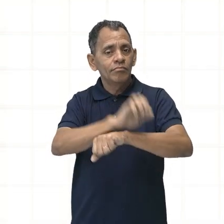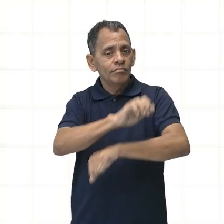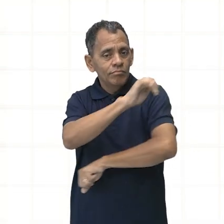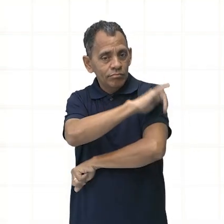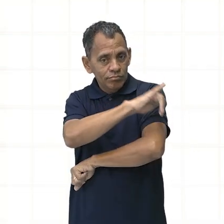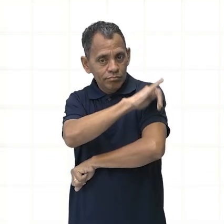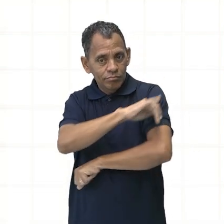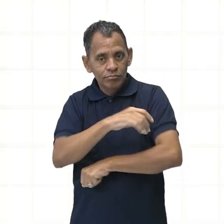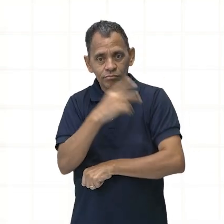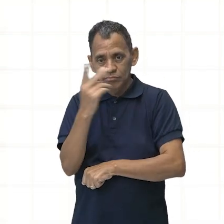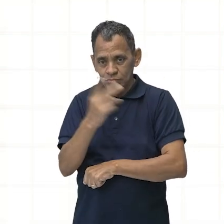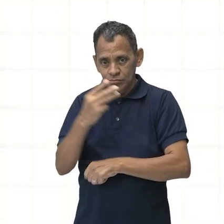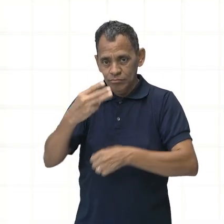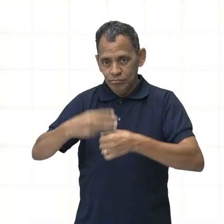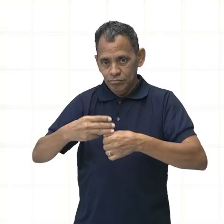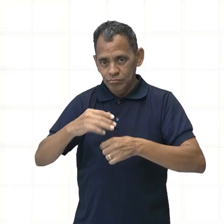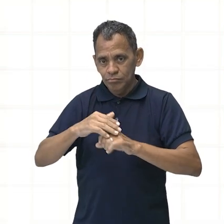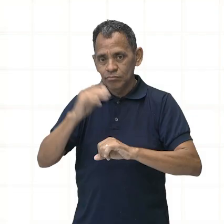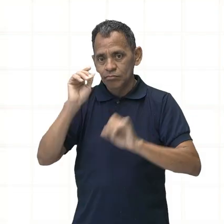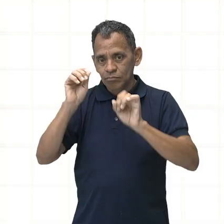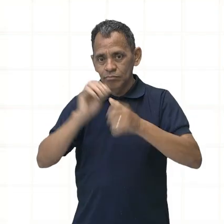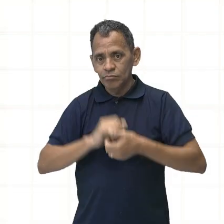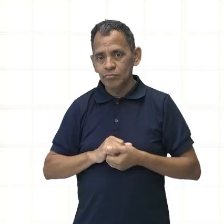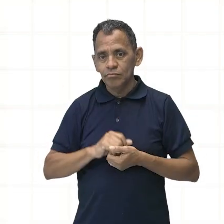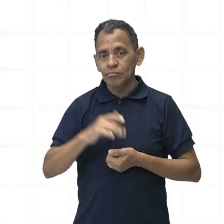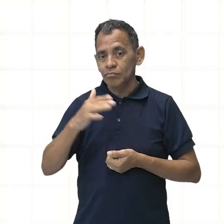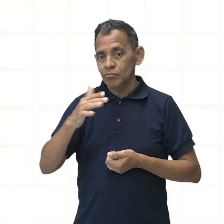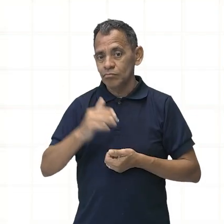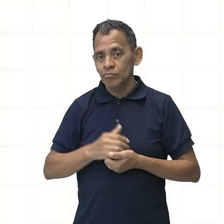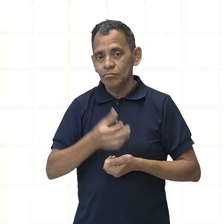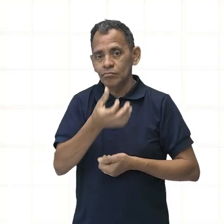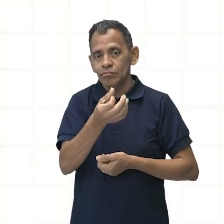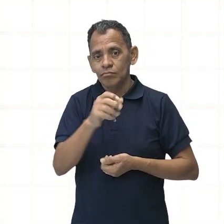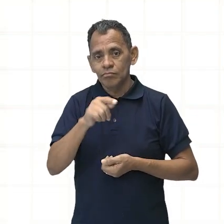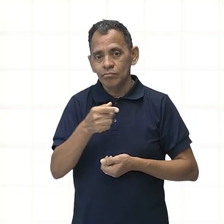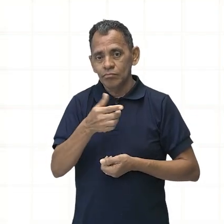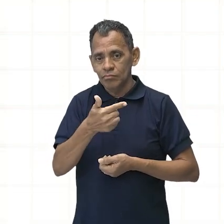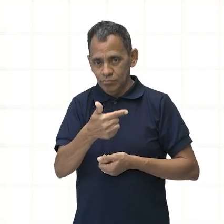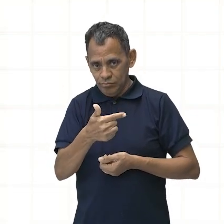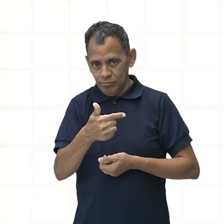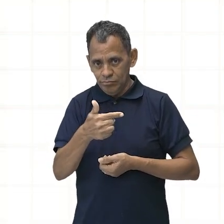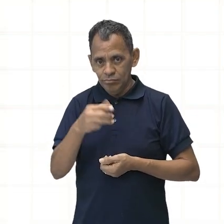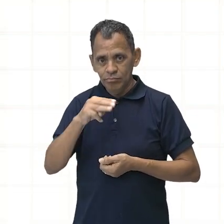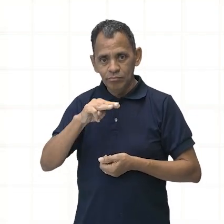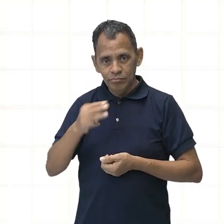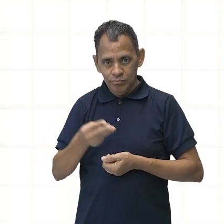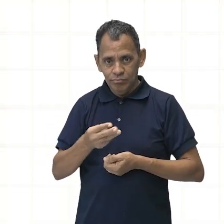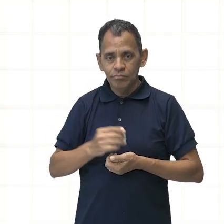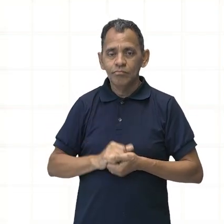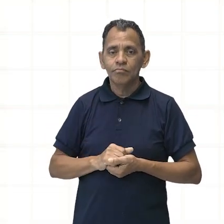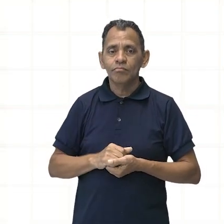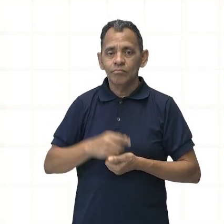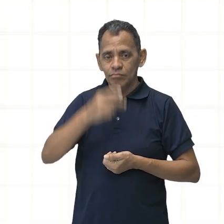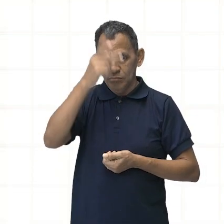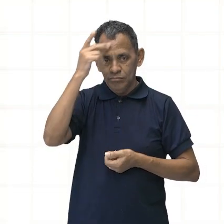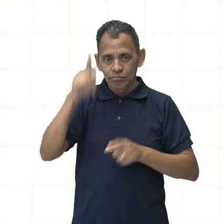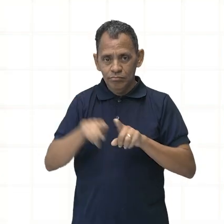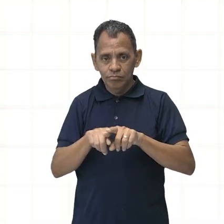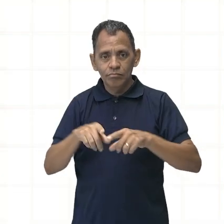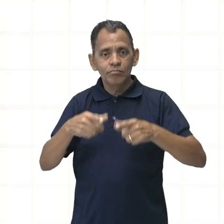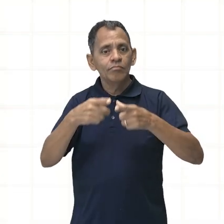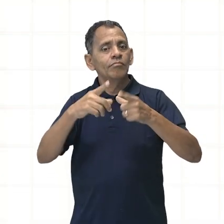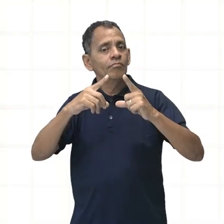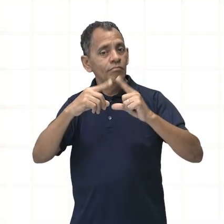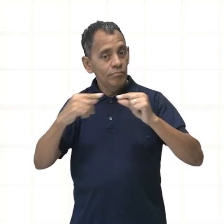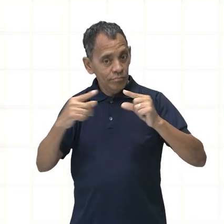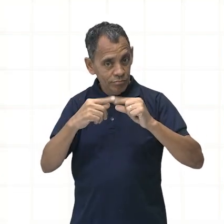segundo município mais populoso, com aproximadamente 6,2 milhões de habitantes. Brasília, que é a capital federal, é a capital do